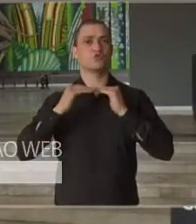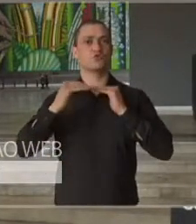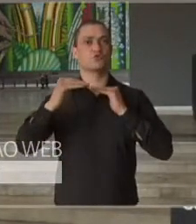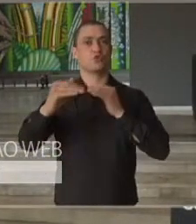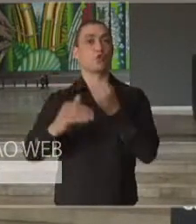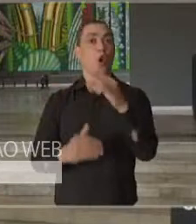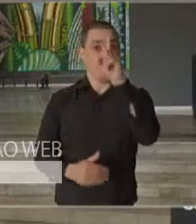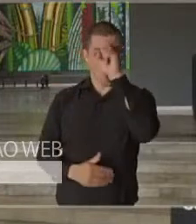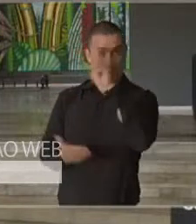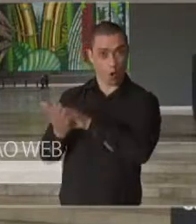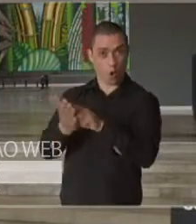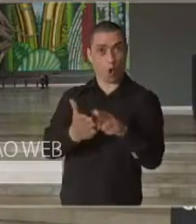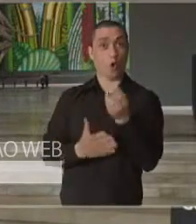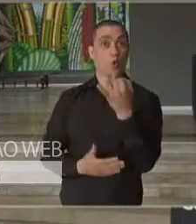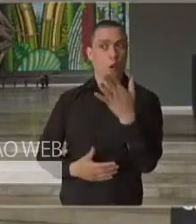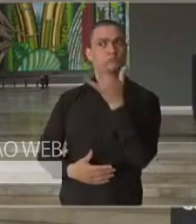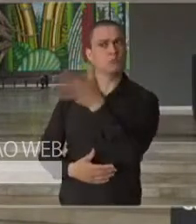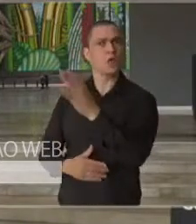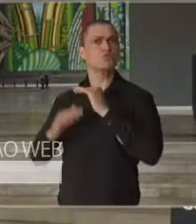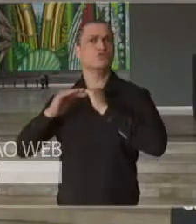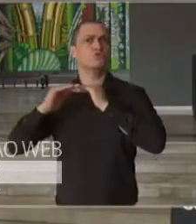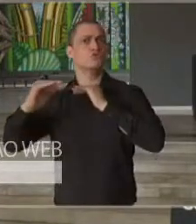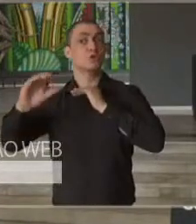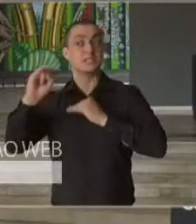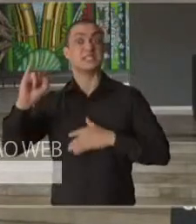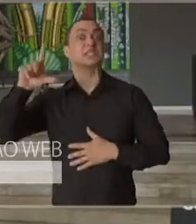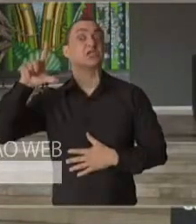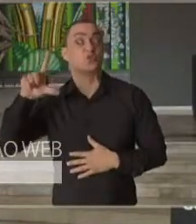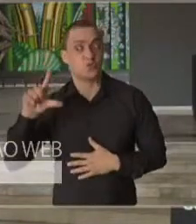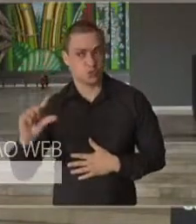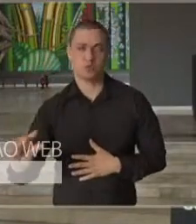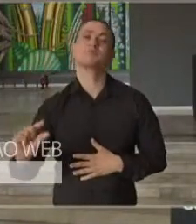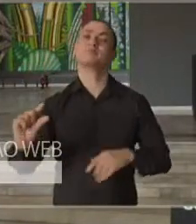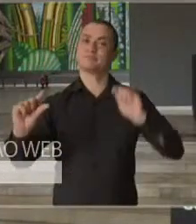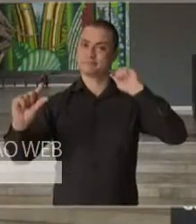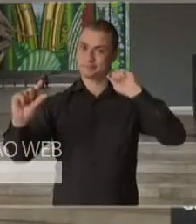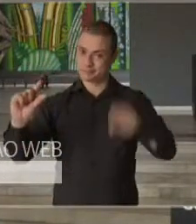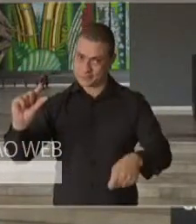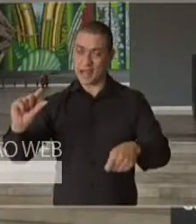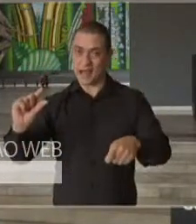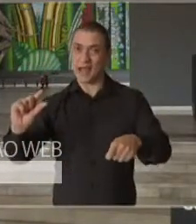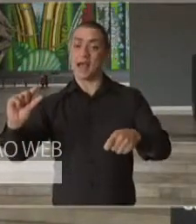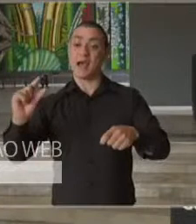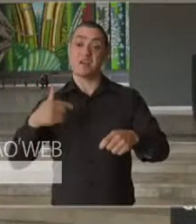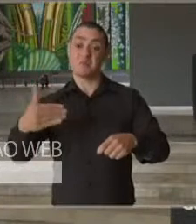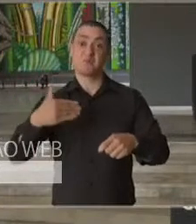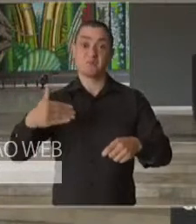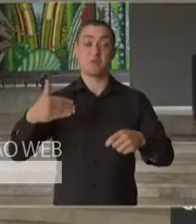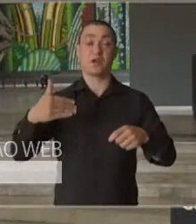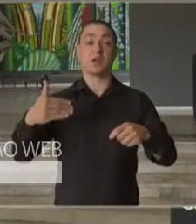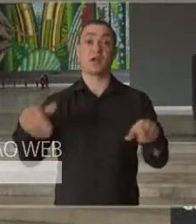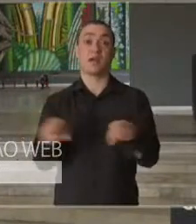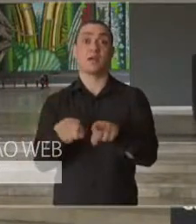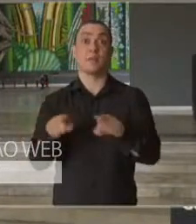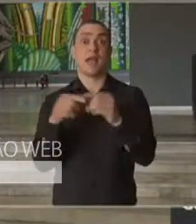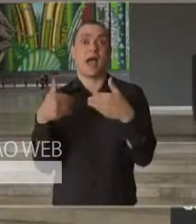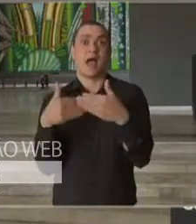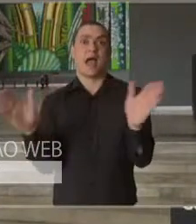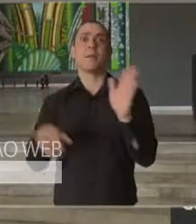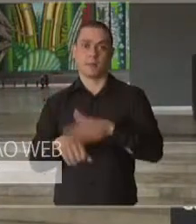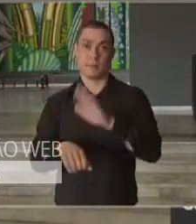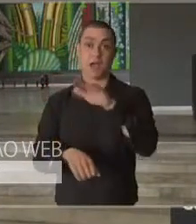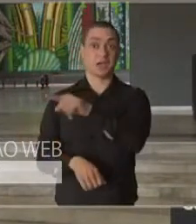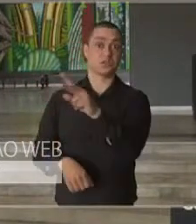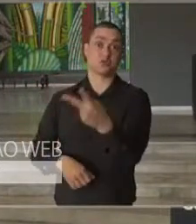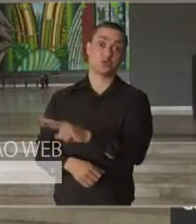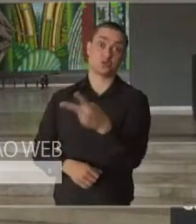de internações nessas regiões, que se reduzindo agora, podemos ter uma maior abertura também